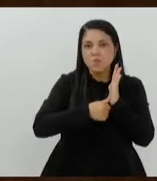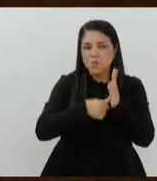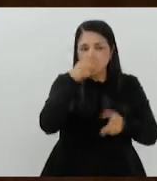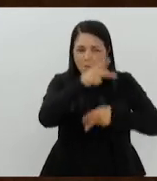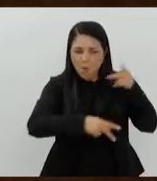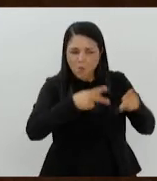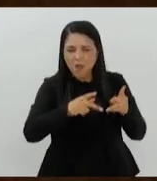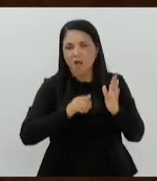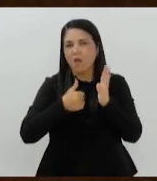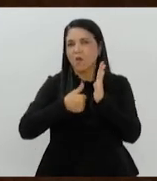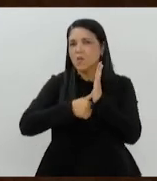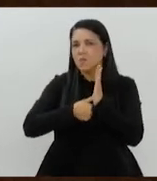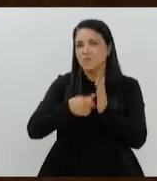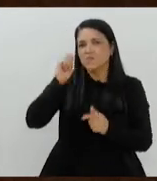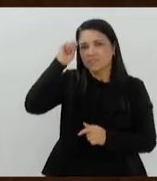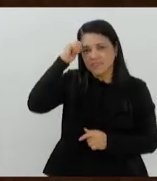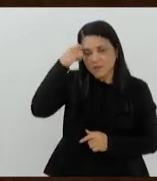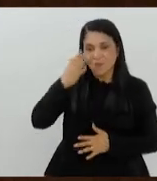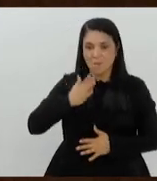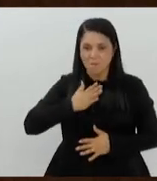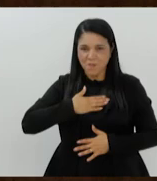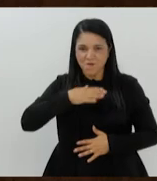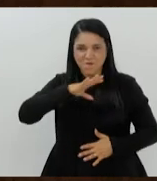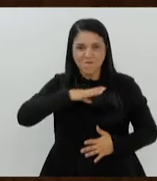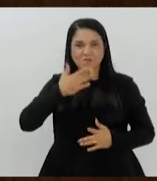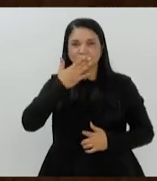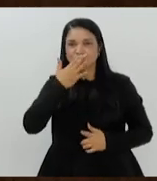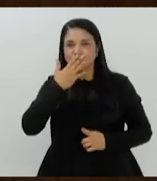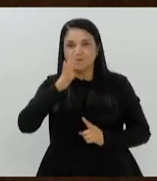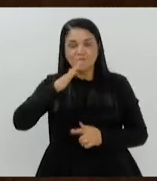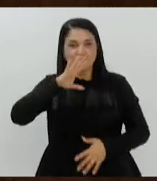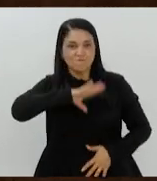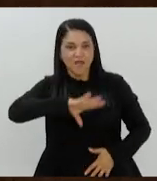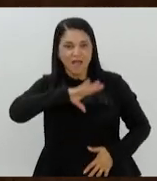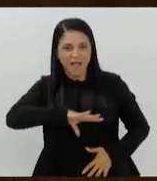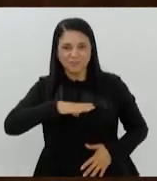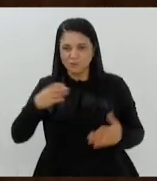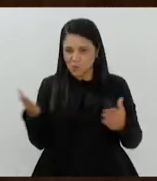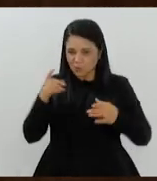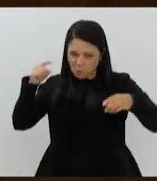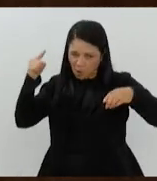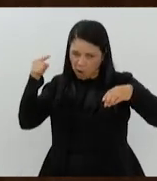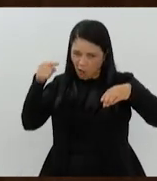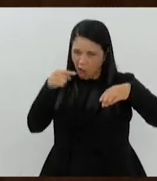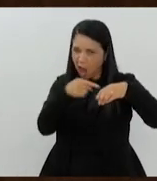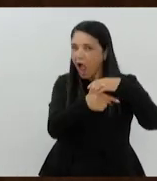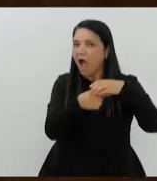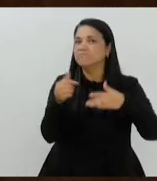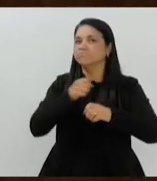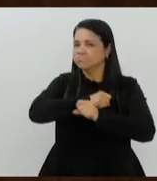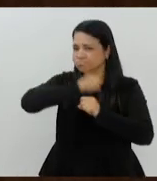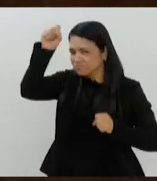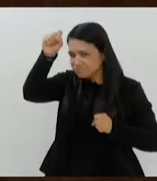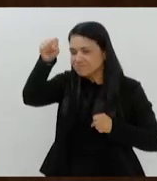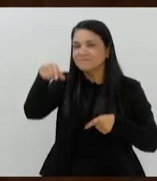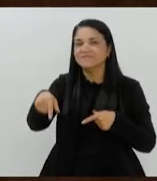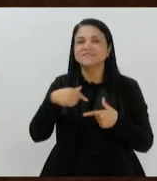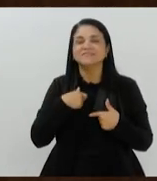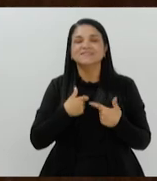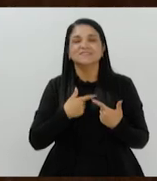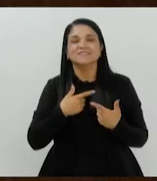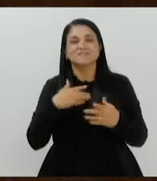clube vencedor, o meu Vascão, que certamente hoje vai dar uma goleada e parecer,